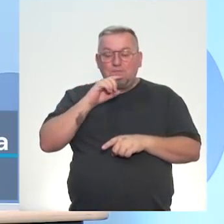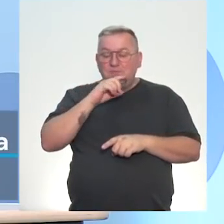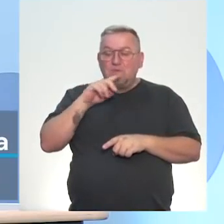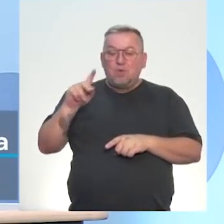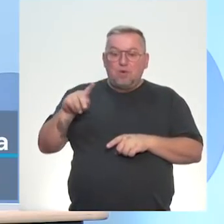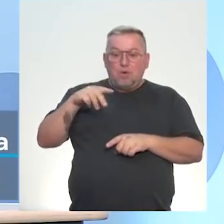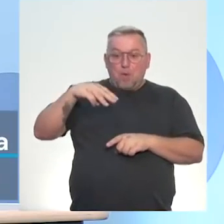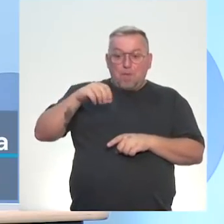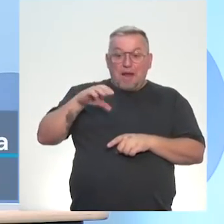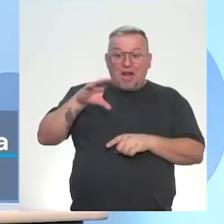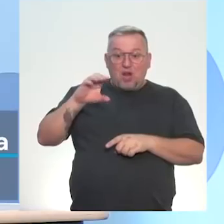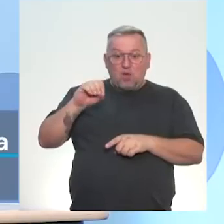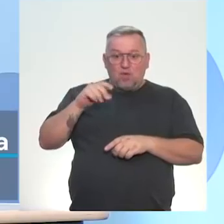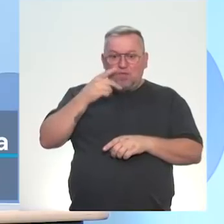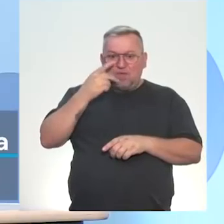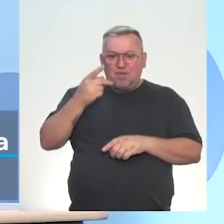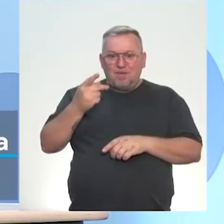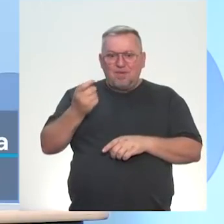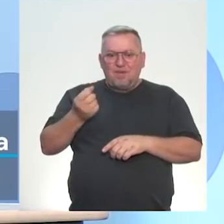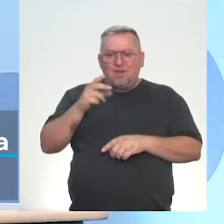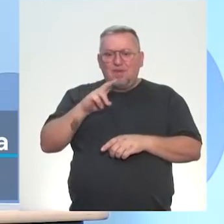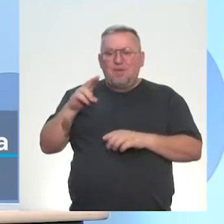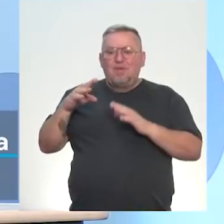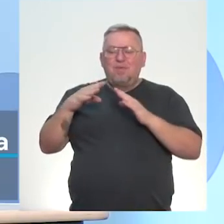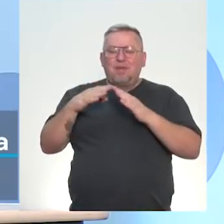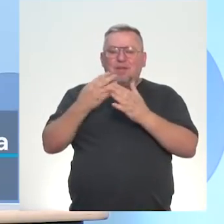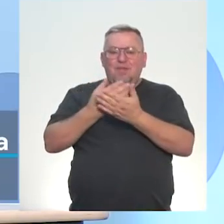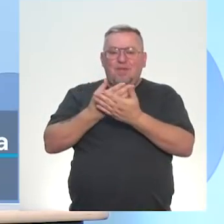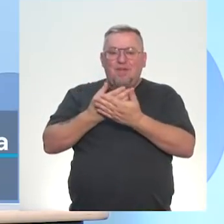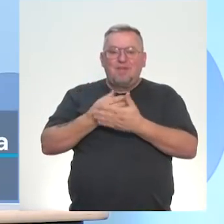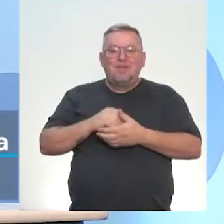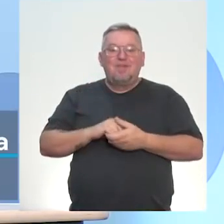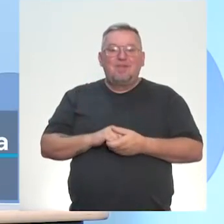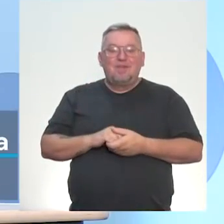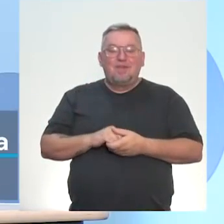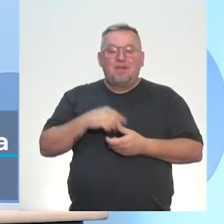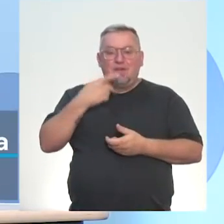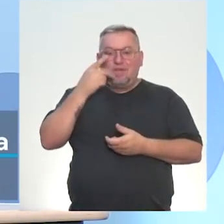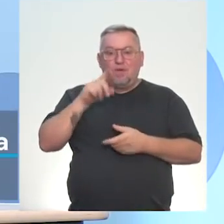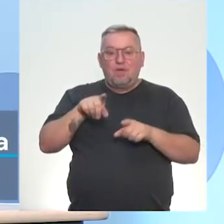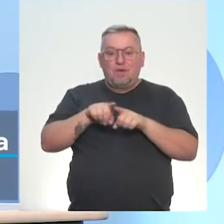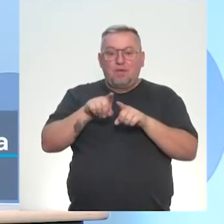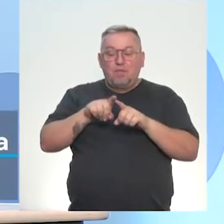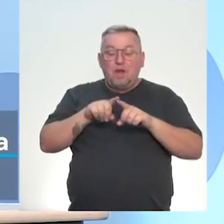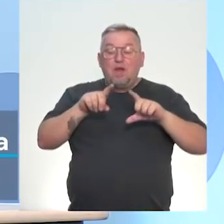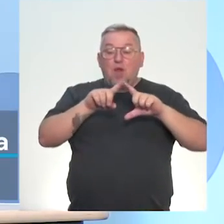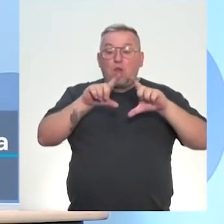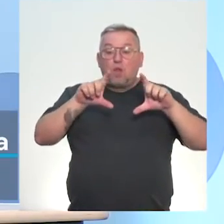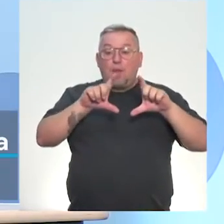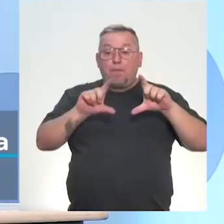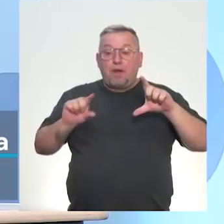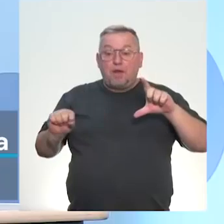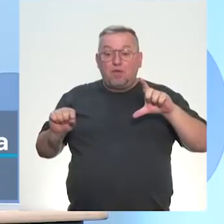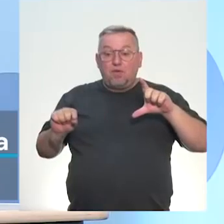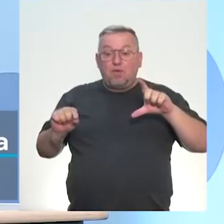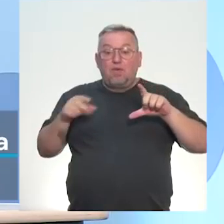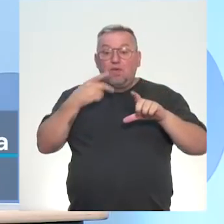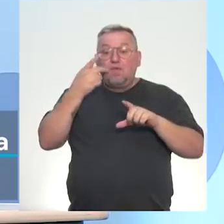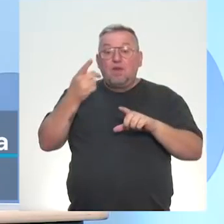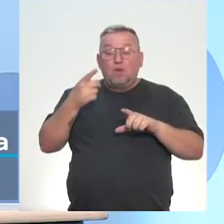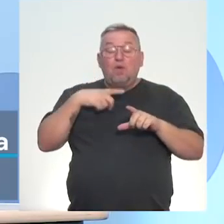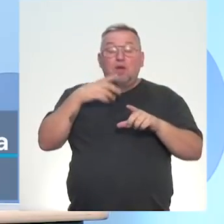professor Marco Roberto, manda o nome da escola e a cidade, vai ser super bacana, né? Ele falou do trapézio, a figura primeira, ele disse que